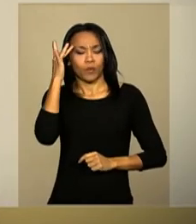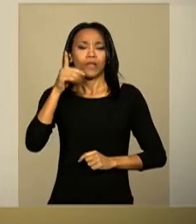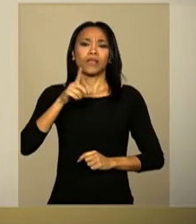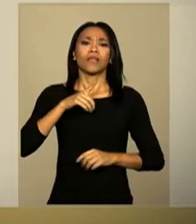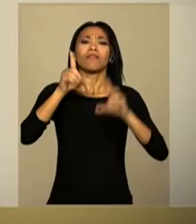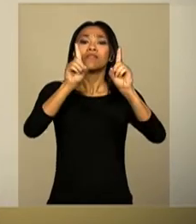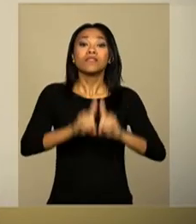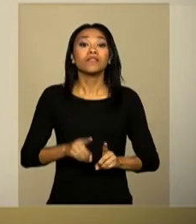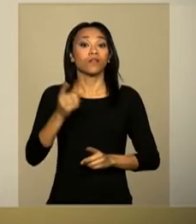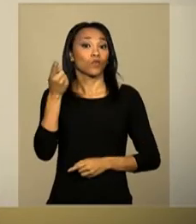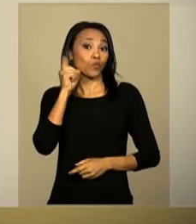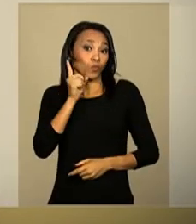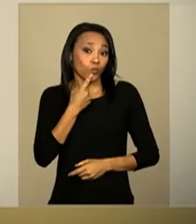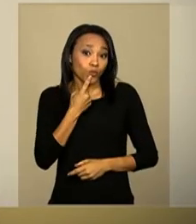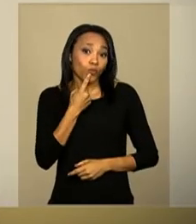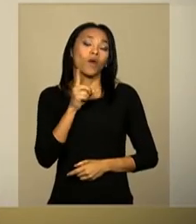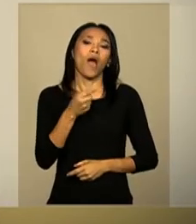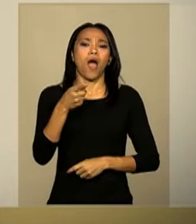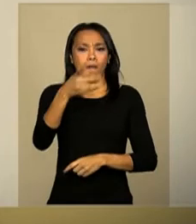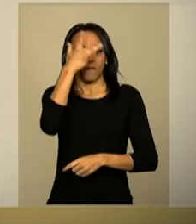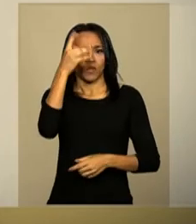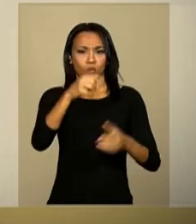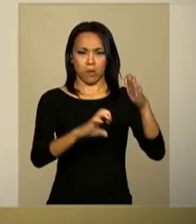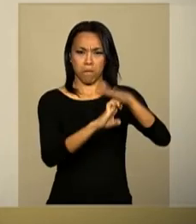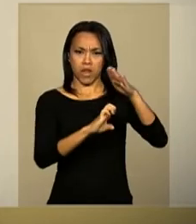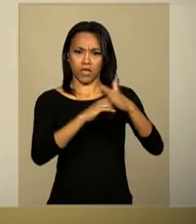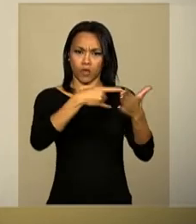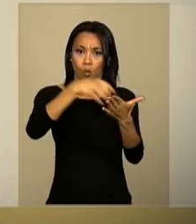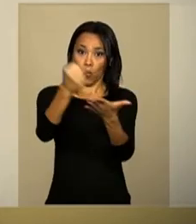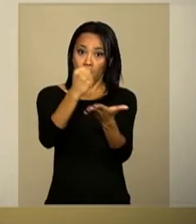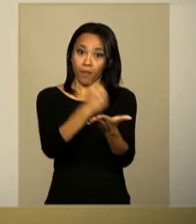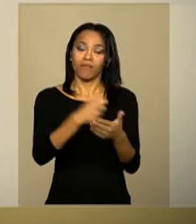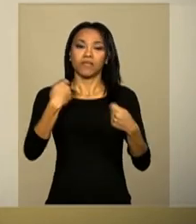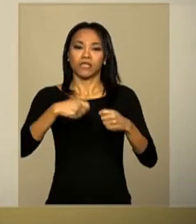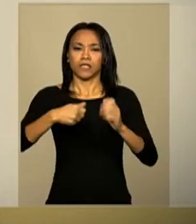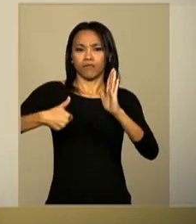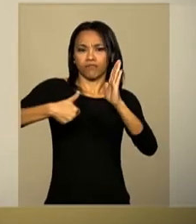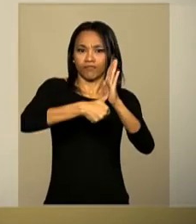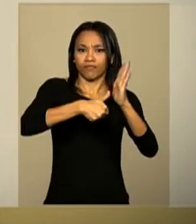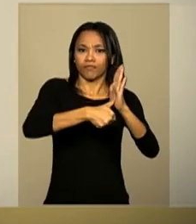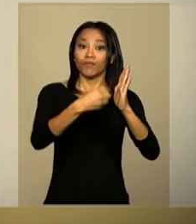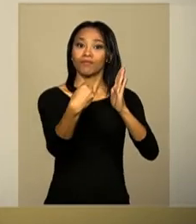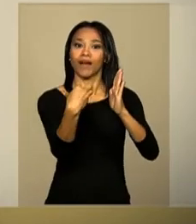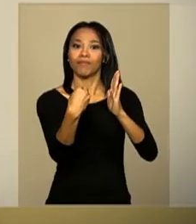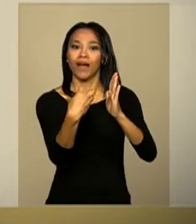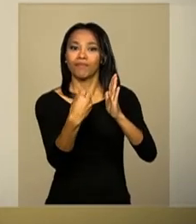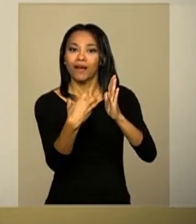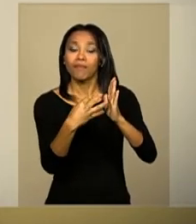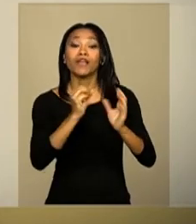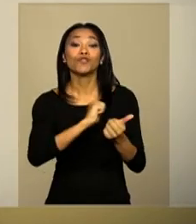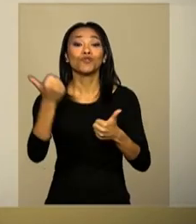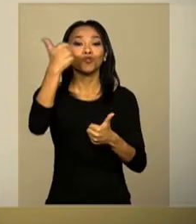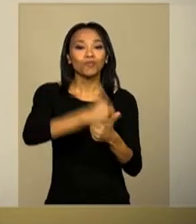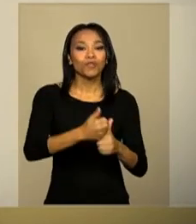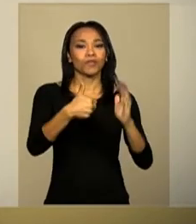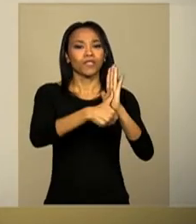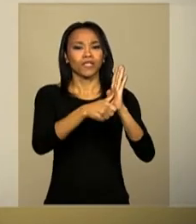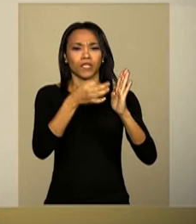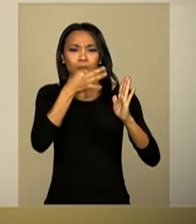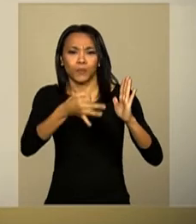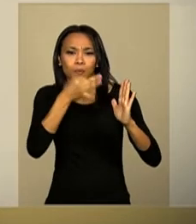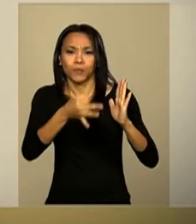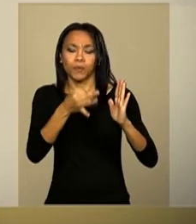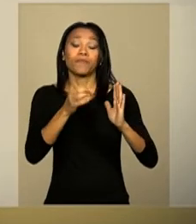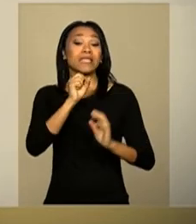for deficiente auditivo a construtora tem de instalar campainhas Luminosos para substituir a campainha